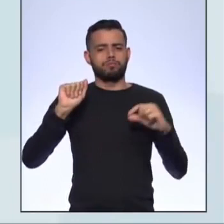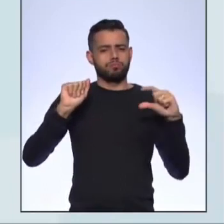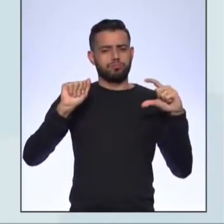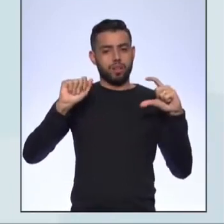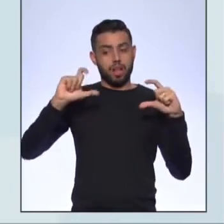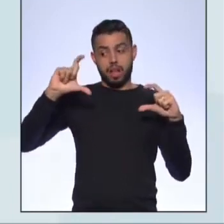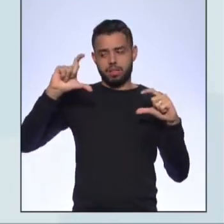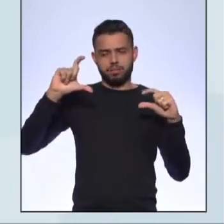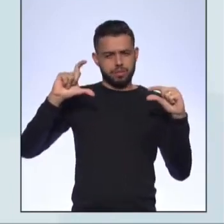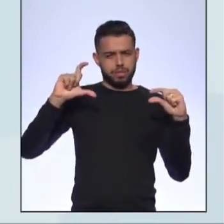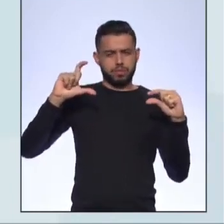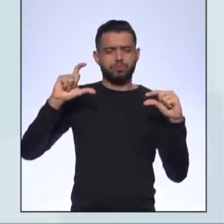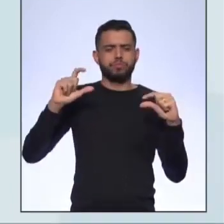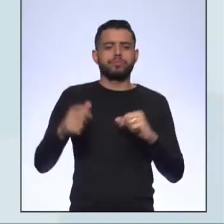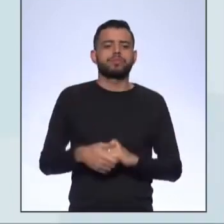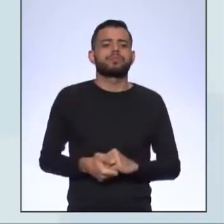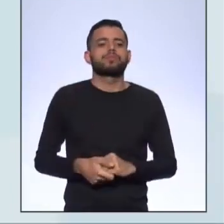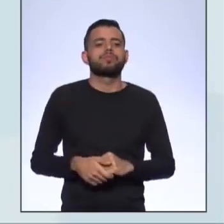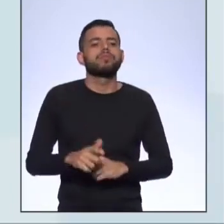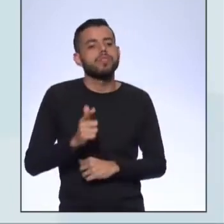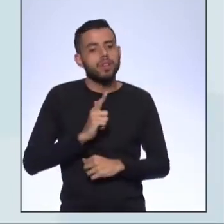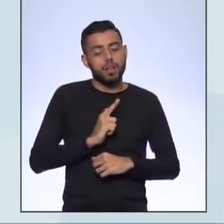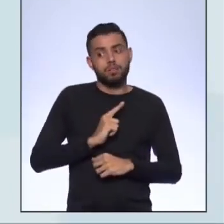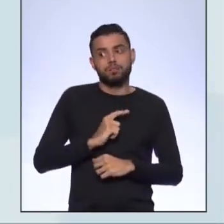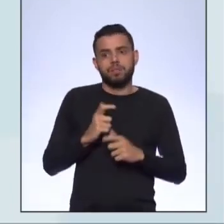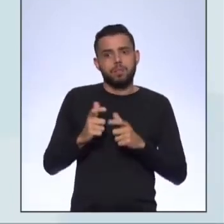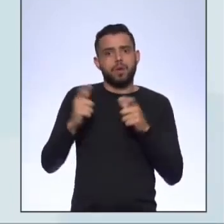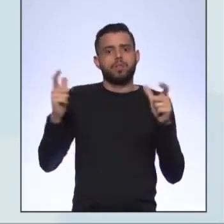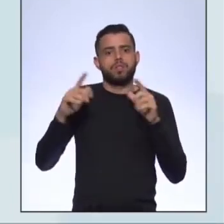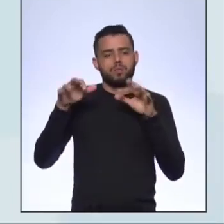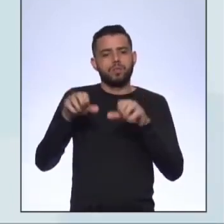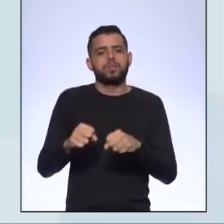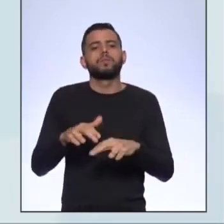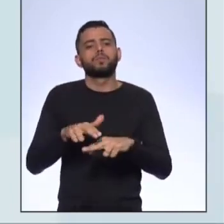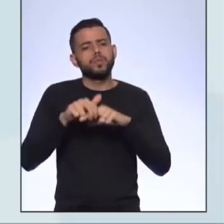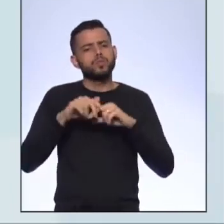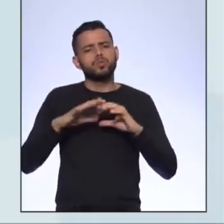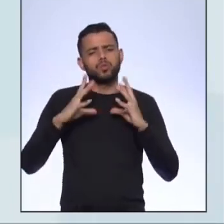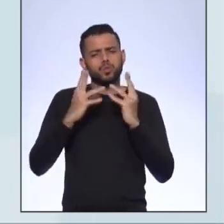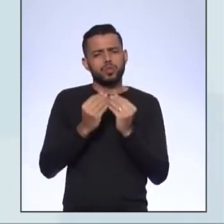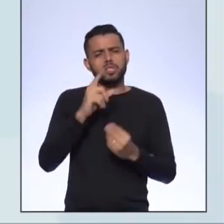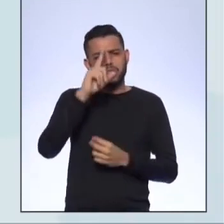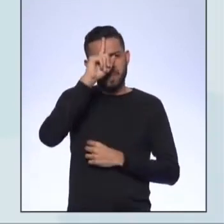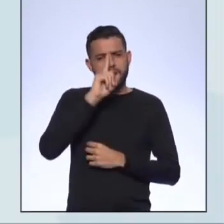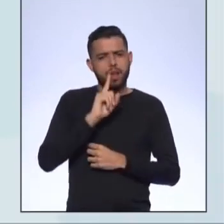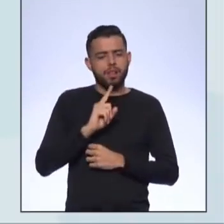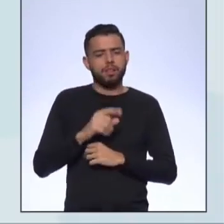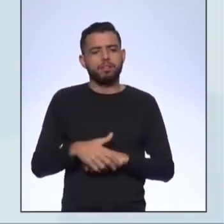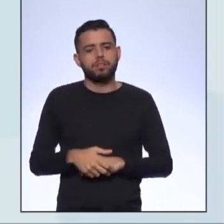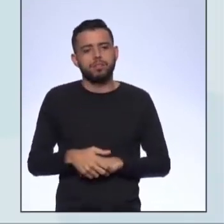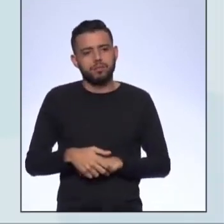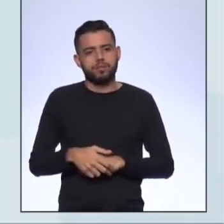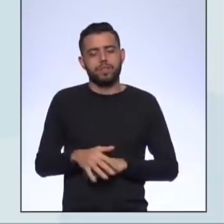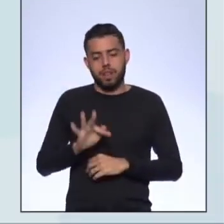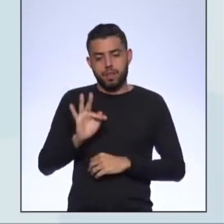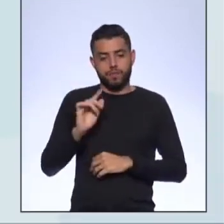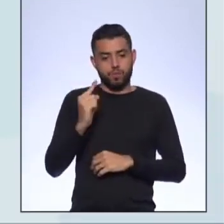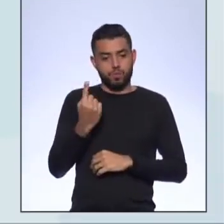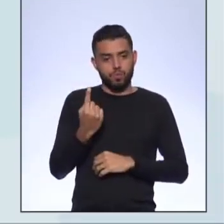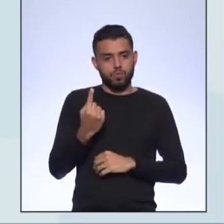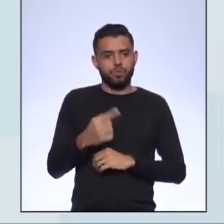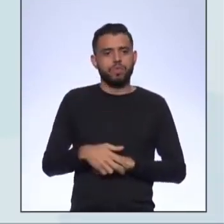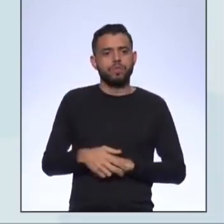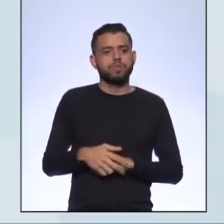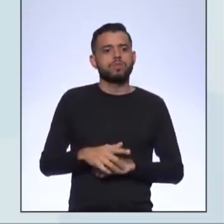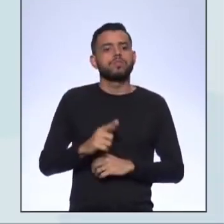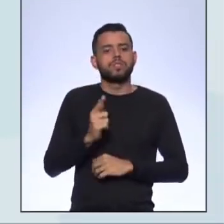a presença do fator dominante ali, por isso que todas saíram amarela. Na geração F1, o resultado, a gente teve